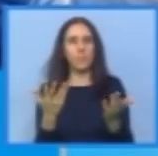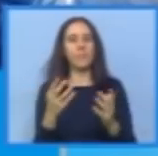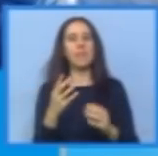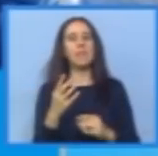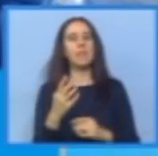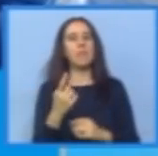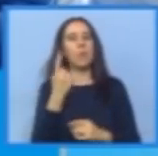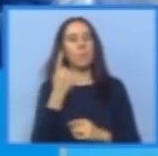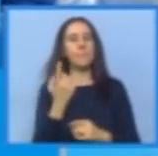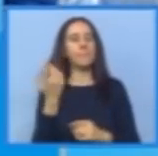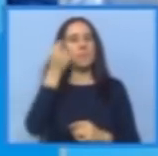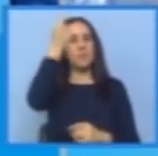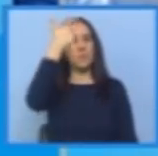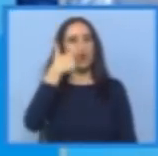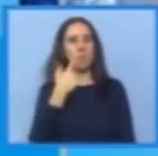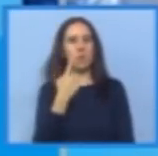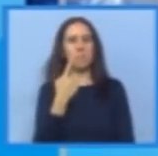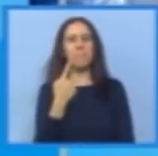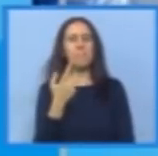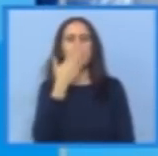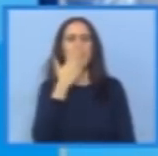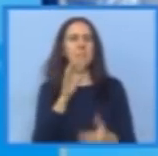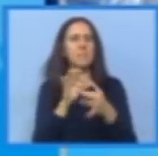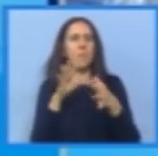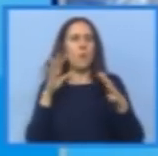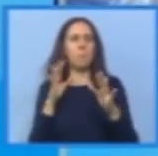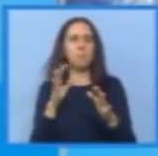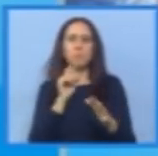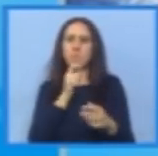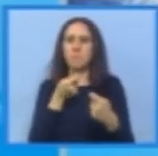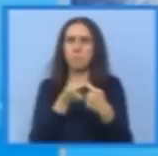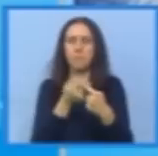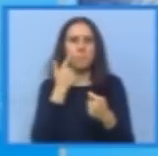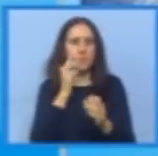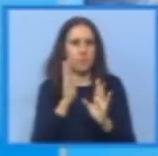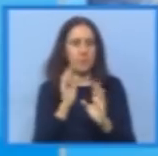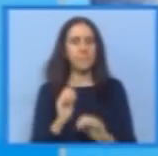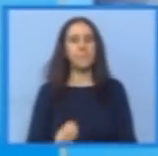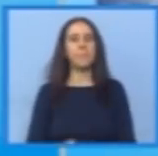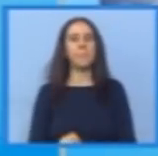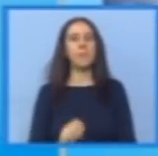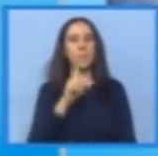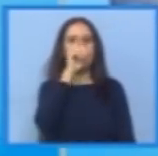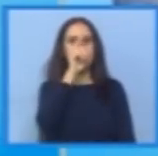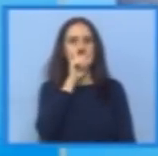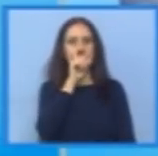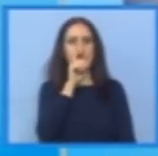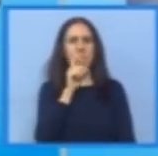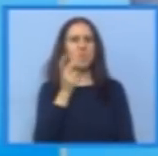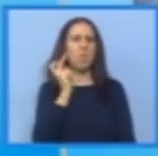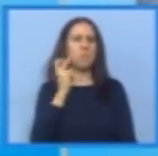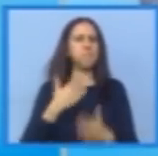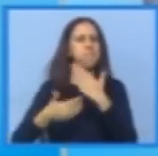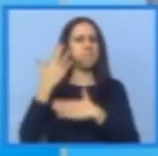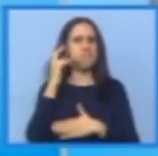há uma história, parece que não tem nada a ver com isto, mas pode ser que tenha, vamos ver, que me recordo de ouvir já há muitos